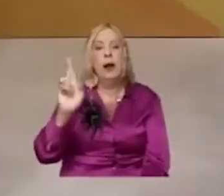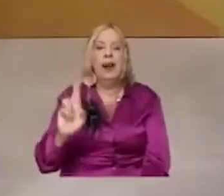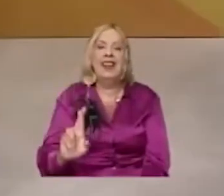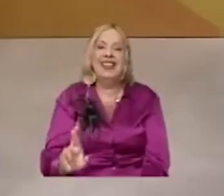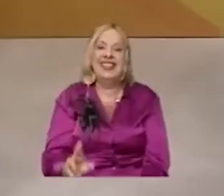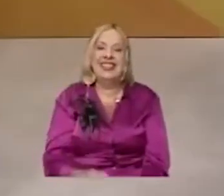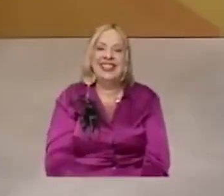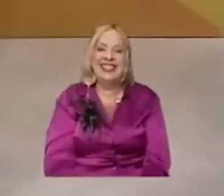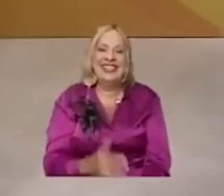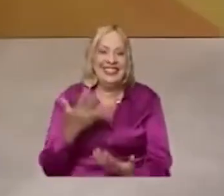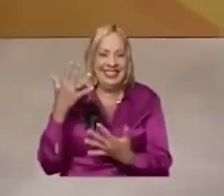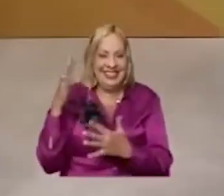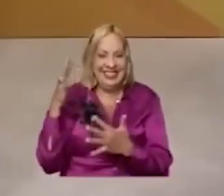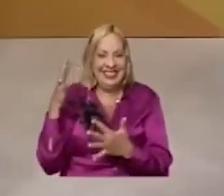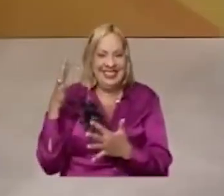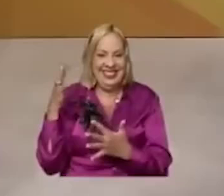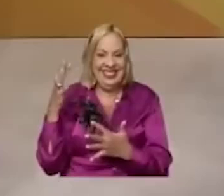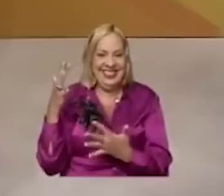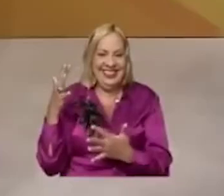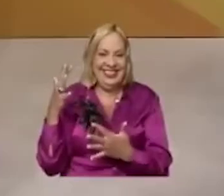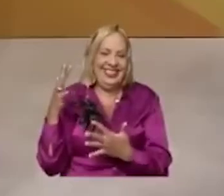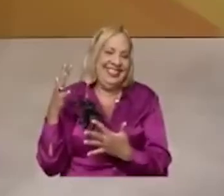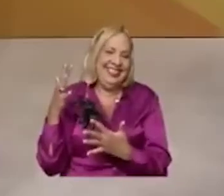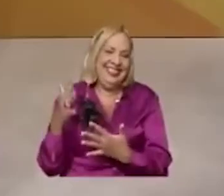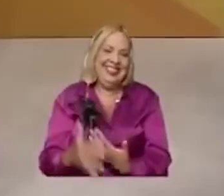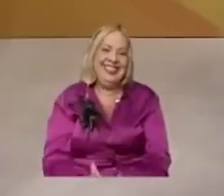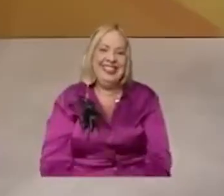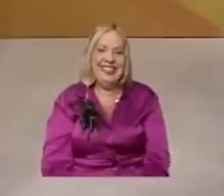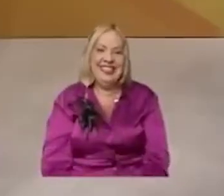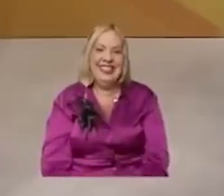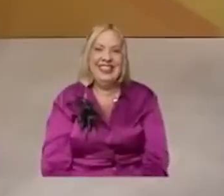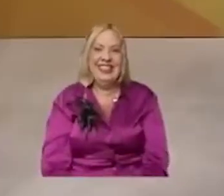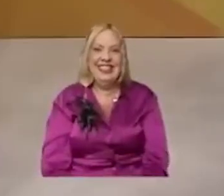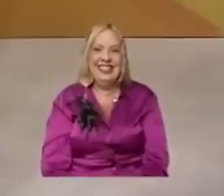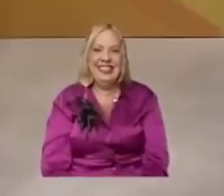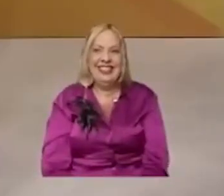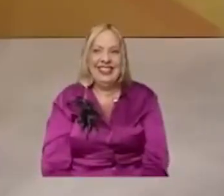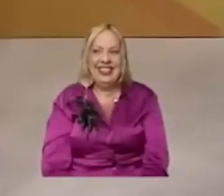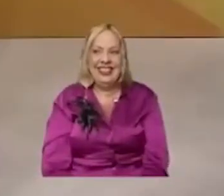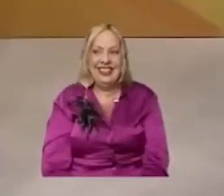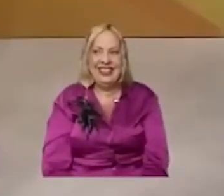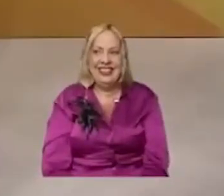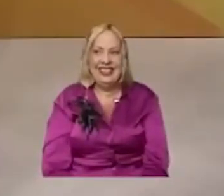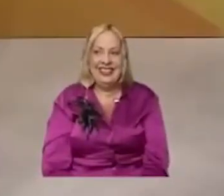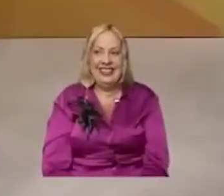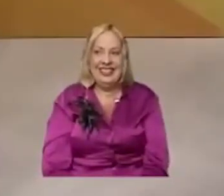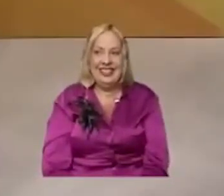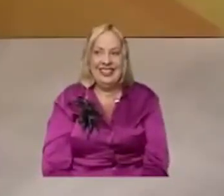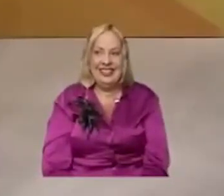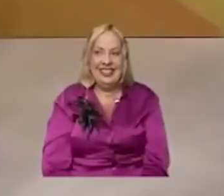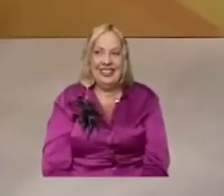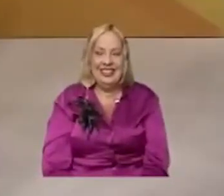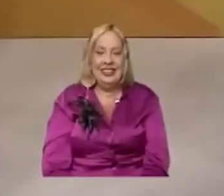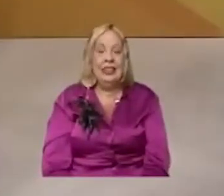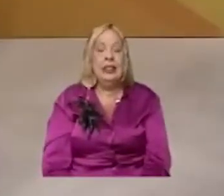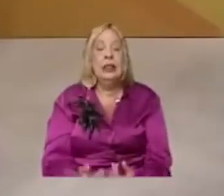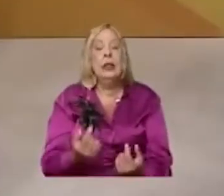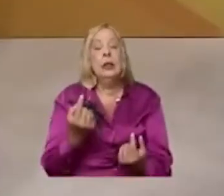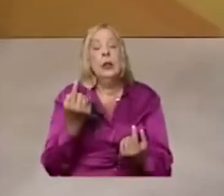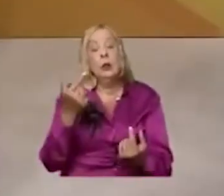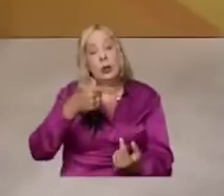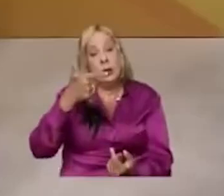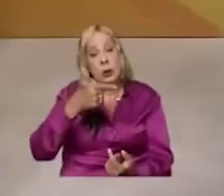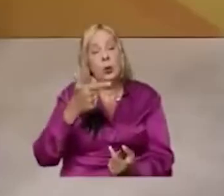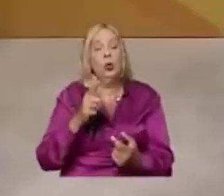R$ 2.000. Aplausos para ele! Parabéns, parabéns. Segundo colocado, teve empate, bom dividir, sim, né? Boa, esse